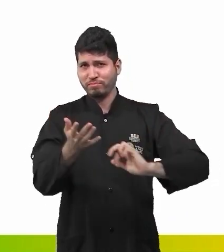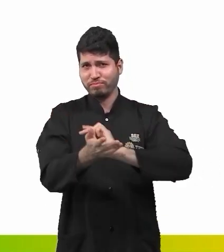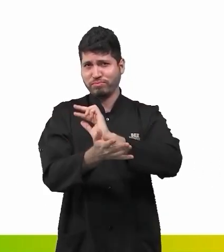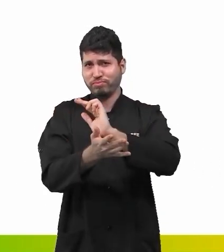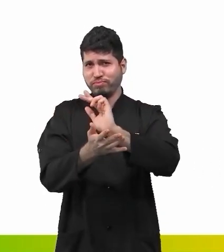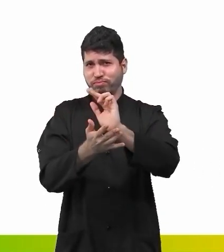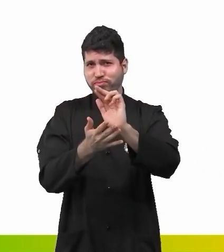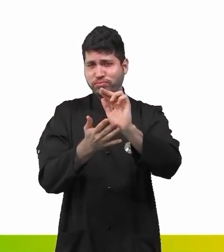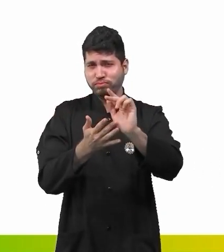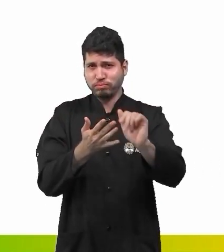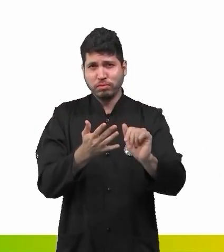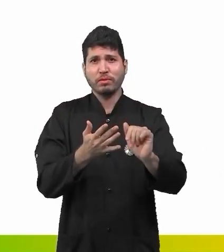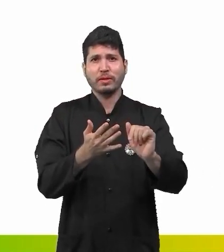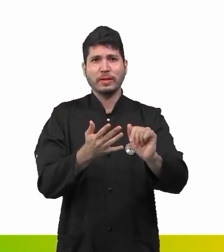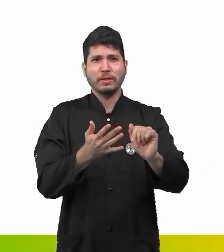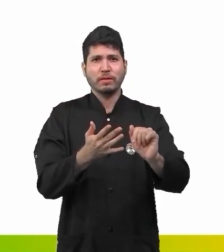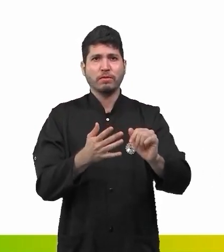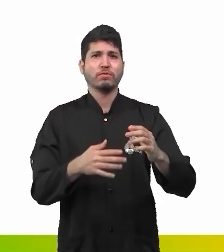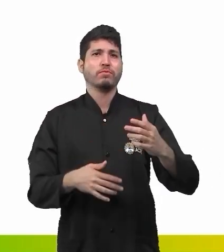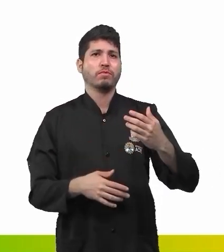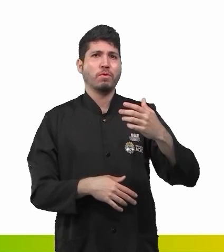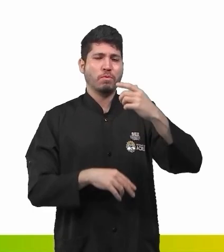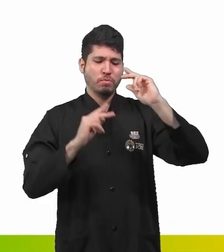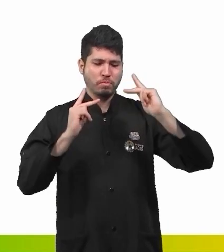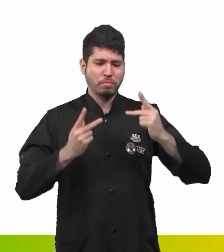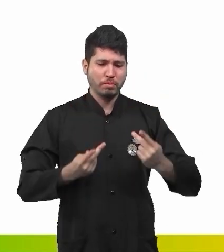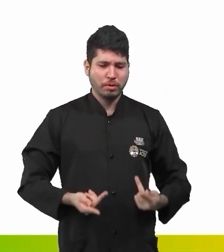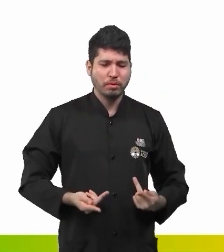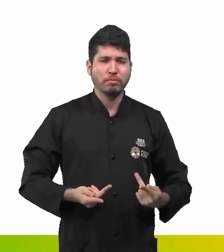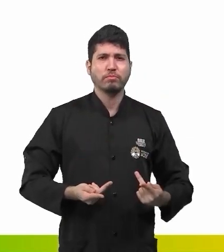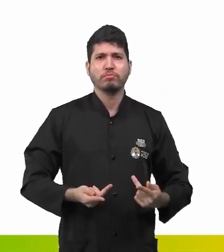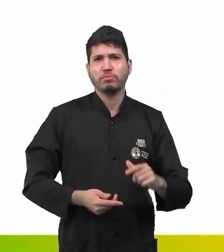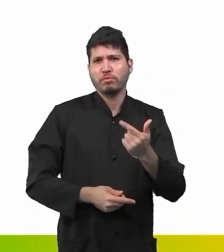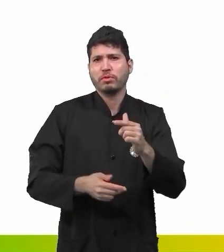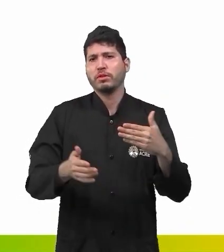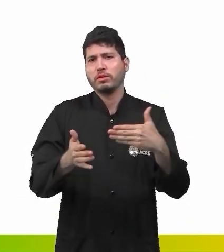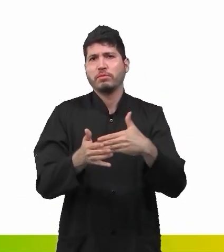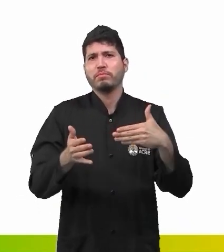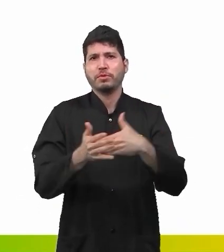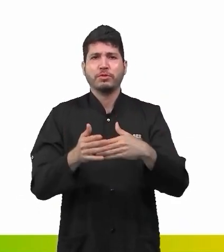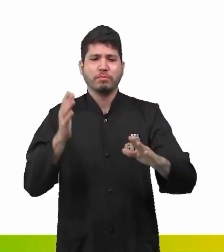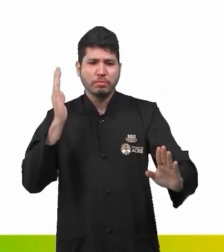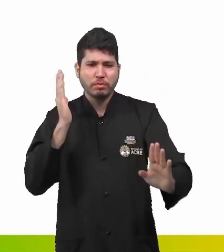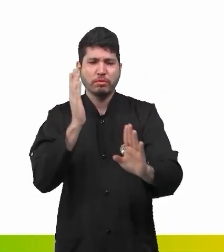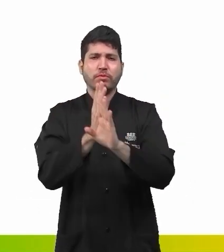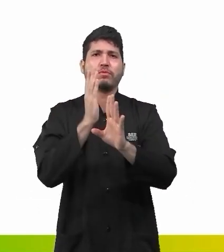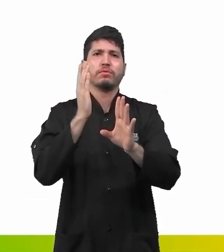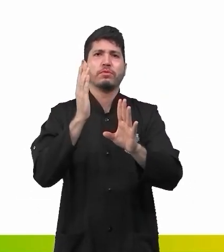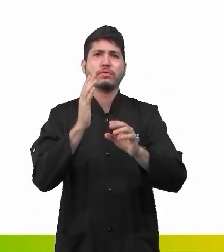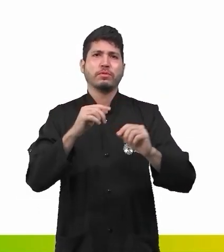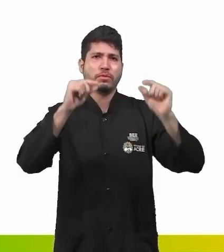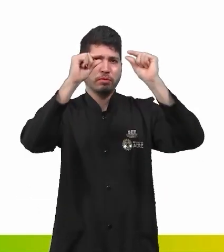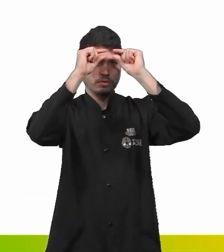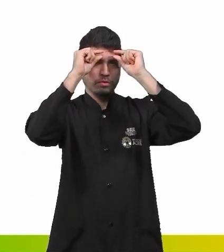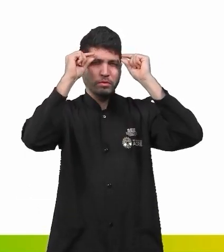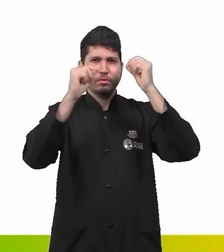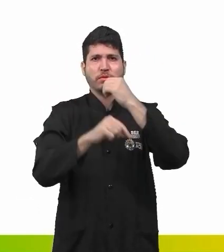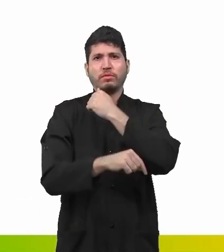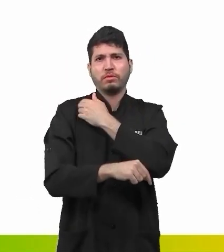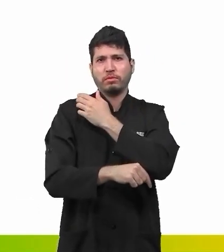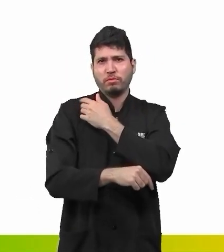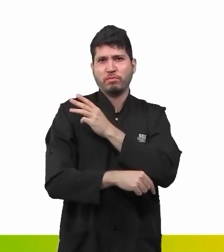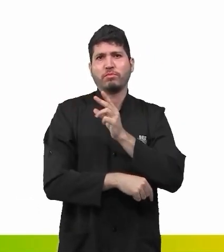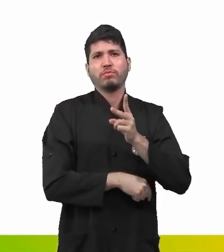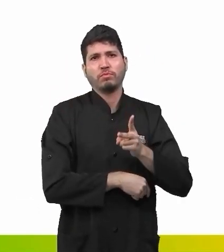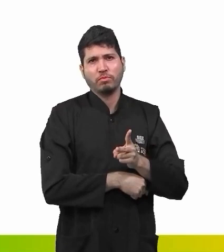humano é uma bússola para infinitas descobertas. Contudo, estereótipos e preconceitos ainda se mantêm de